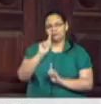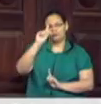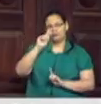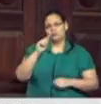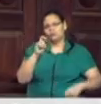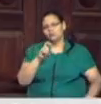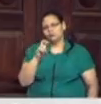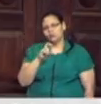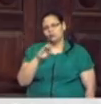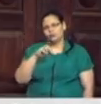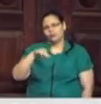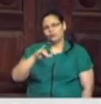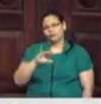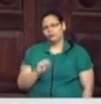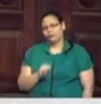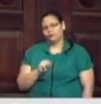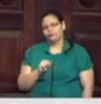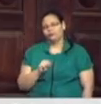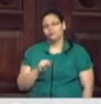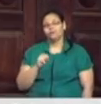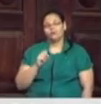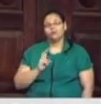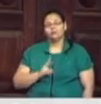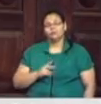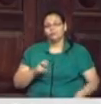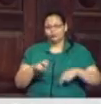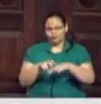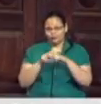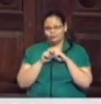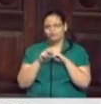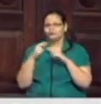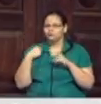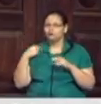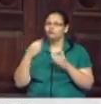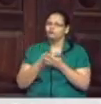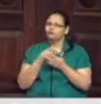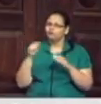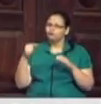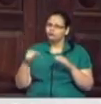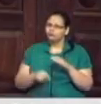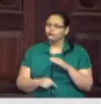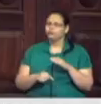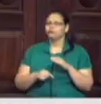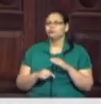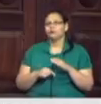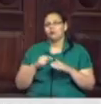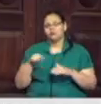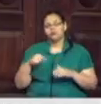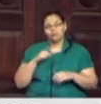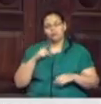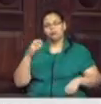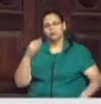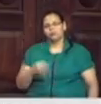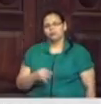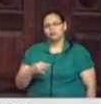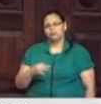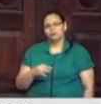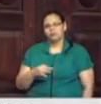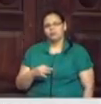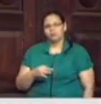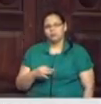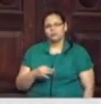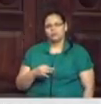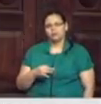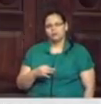isso, cada vez que eu me aprofundo, estudo um pouquinho mais, a gente tem certeza